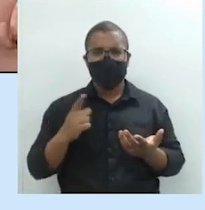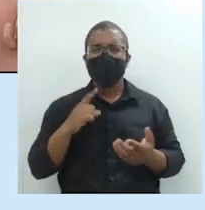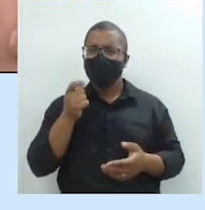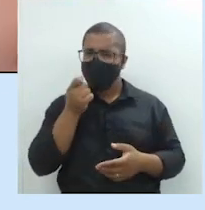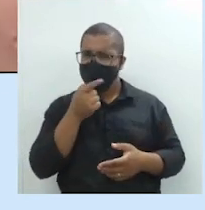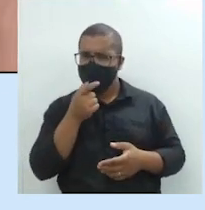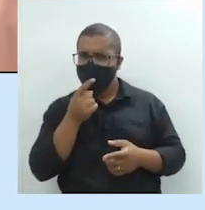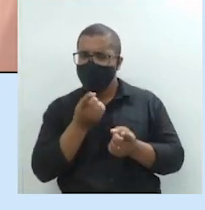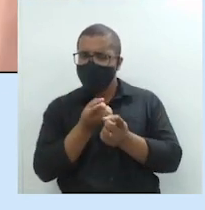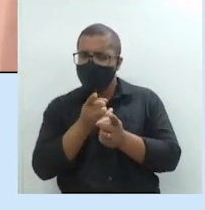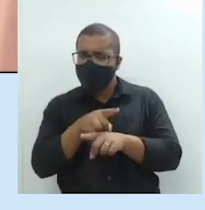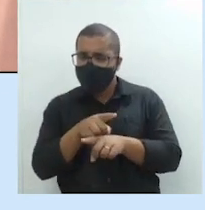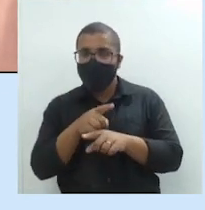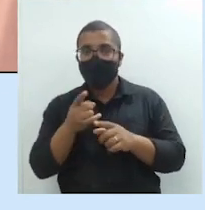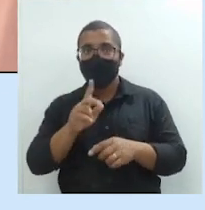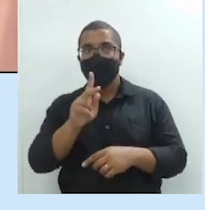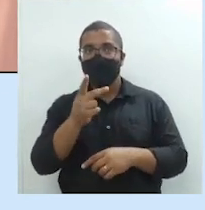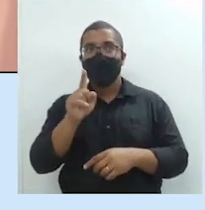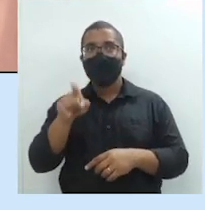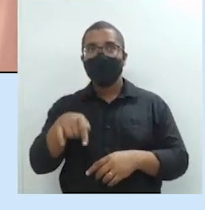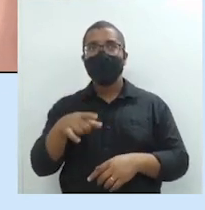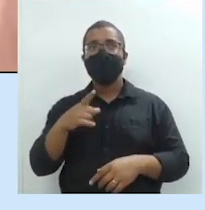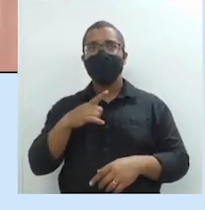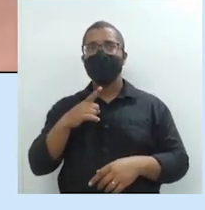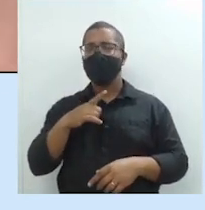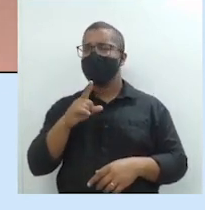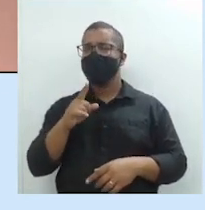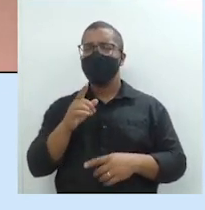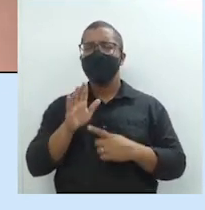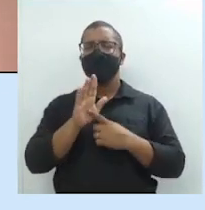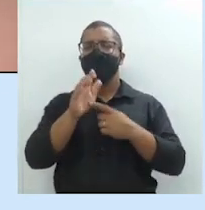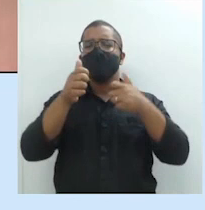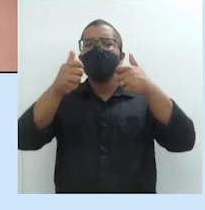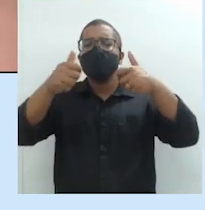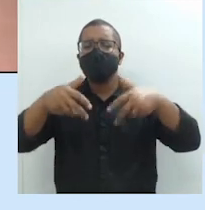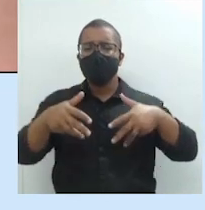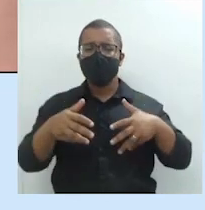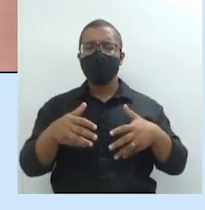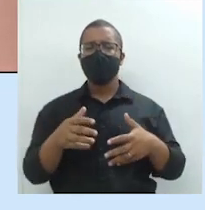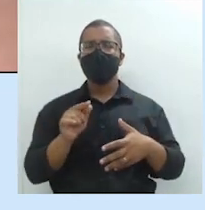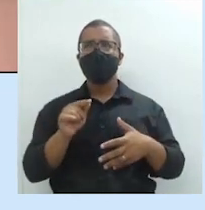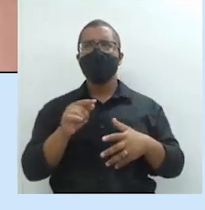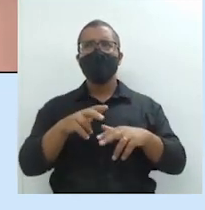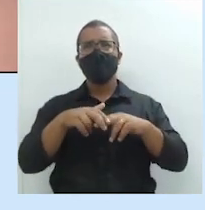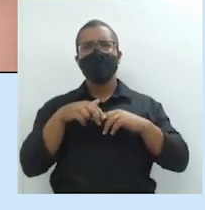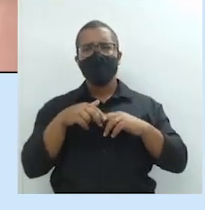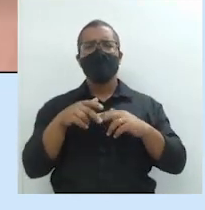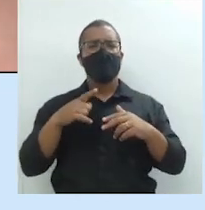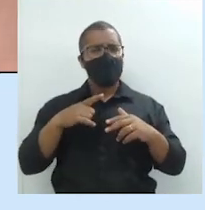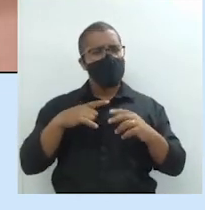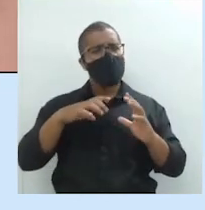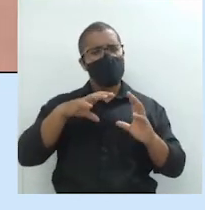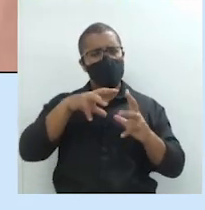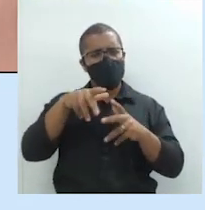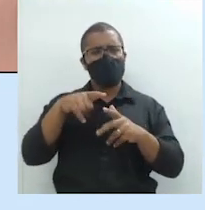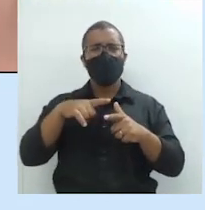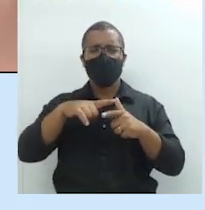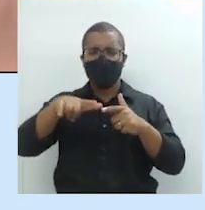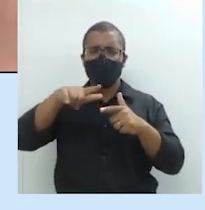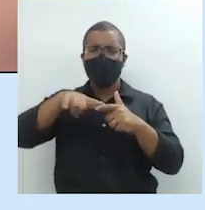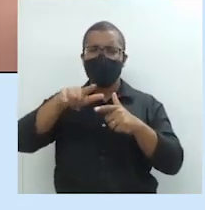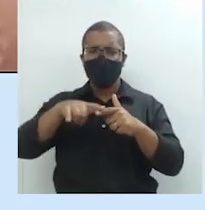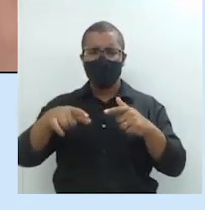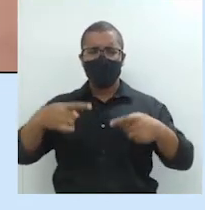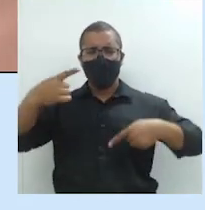e justamente Agar está, de certa forma, justificando porque a humanidade vive em que? Contínua